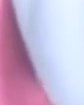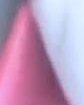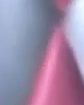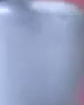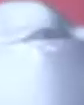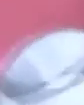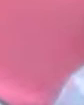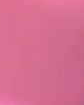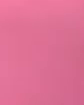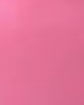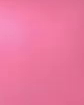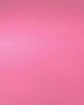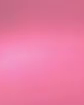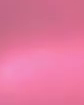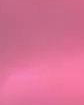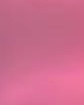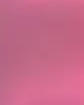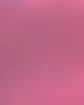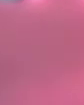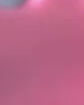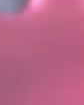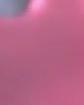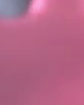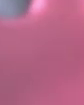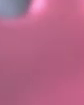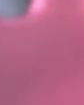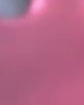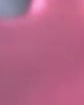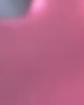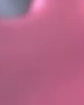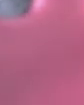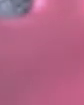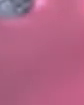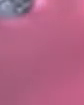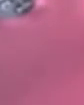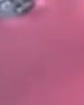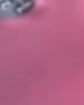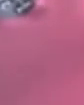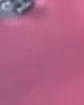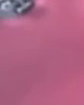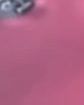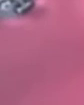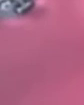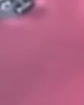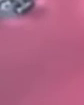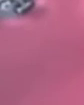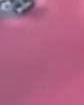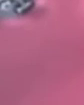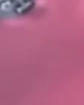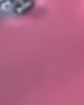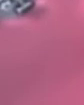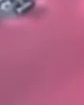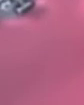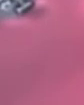são muito bem tolerados. E qual é a vantagem? É só não se verem quando nós sorrimos ou estes são até mais